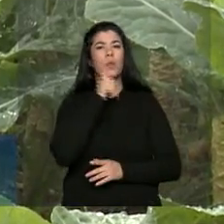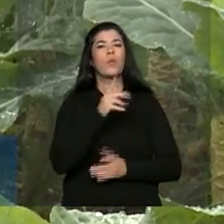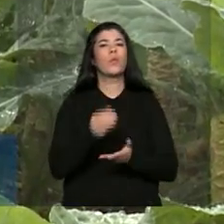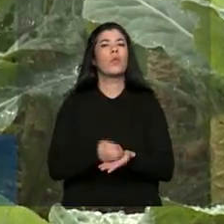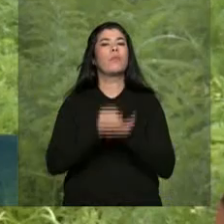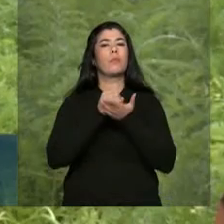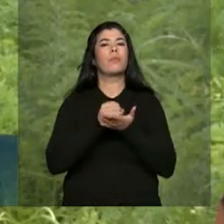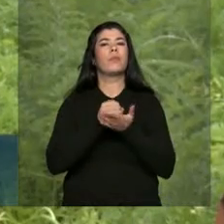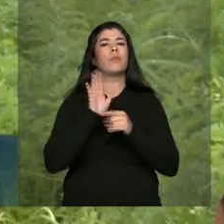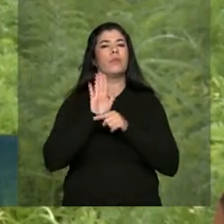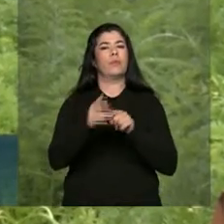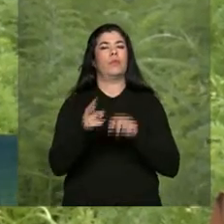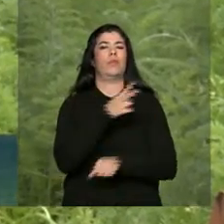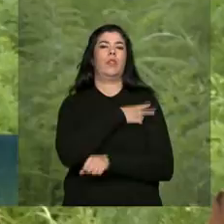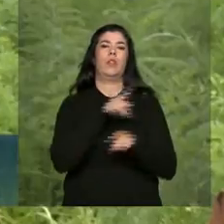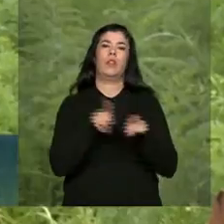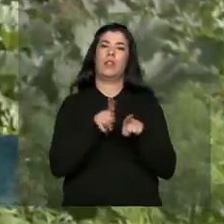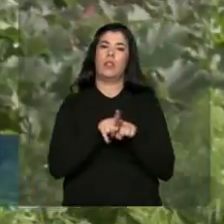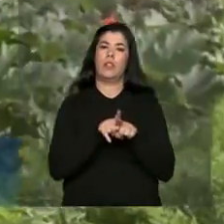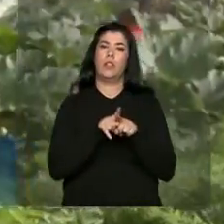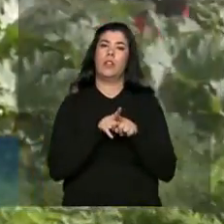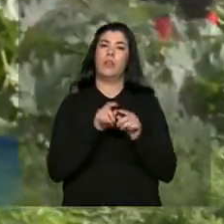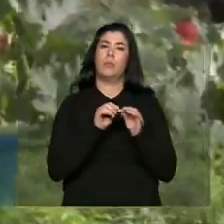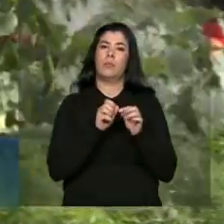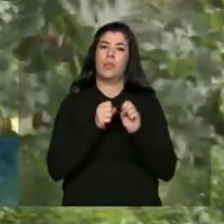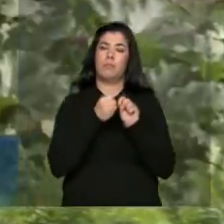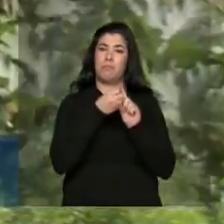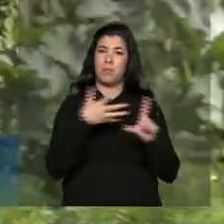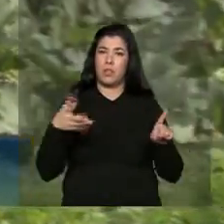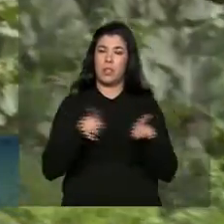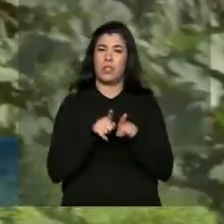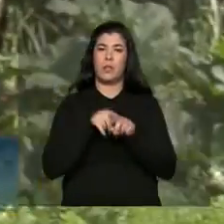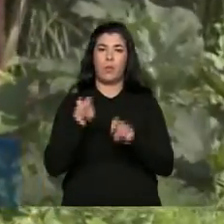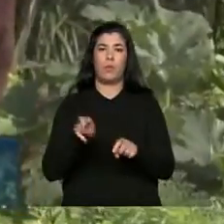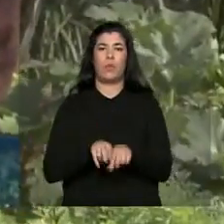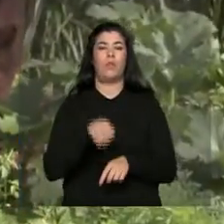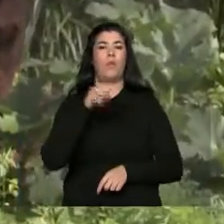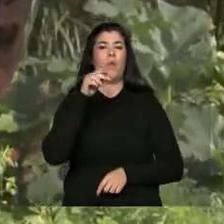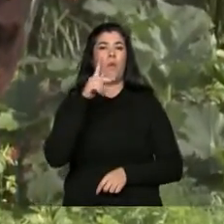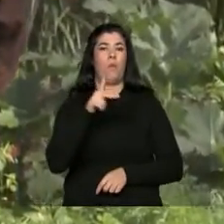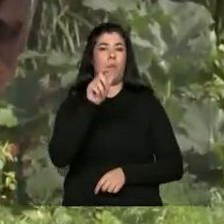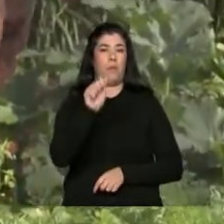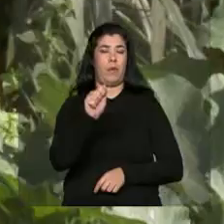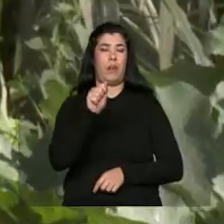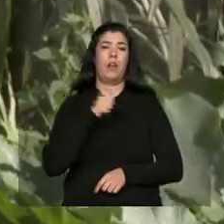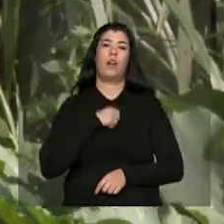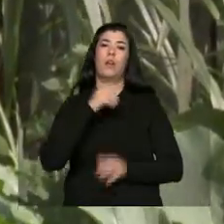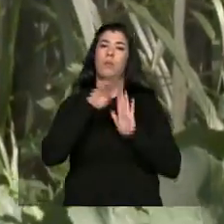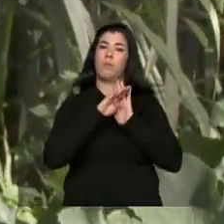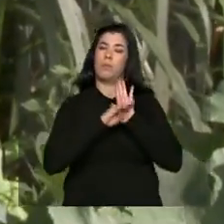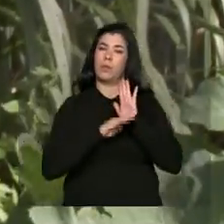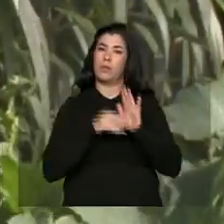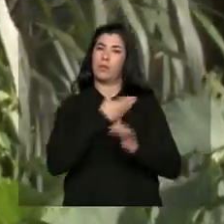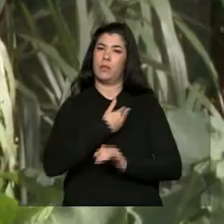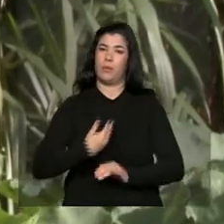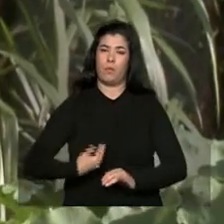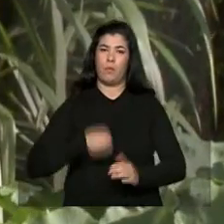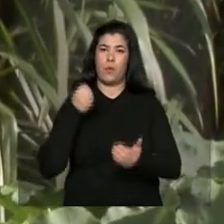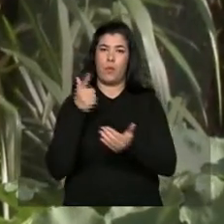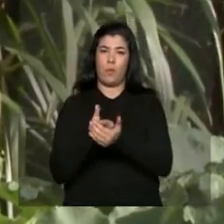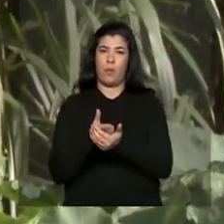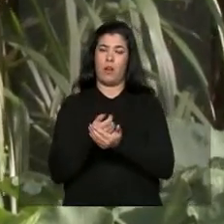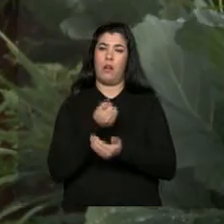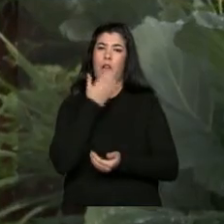da Assistência Técnica e Extensão Rural e do PAA, o Programa de Aquisição de Alimentos, que compra parte da produção